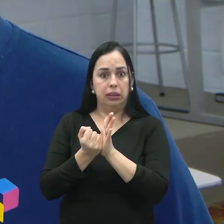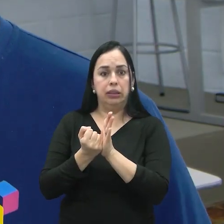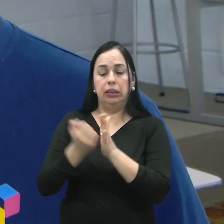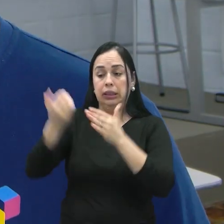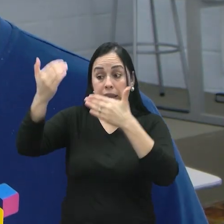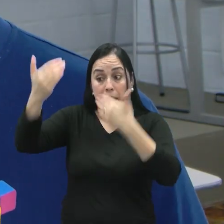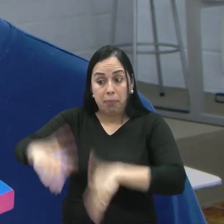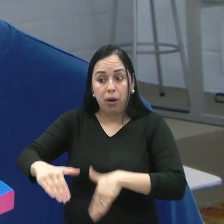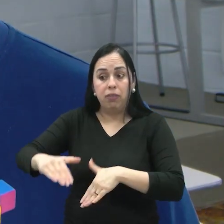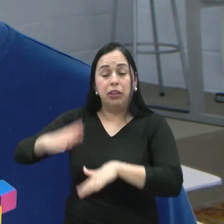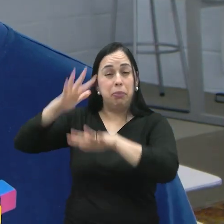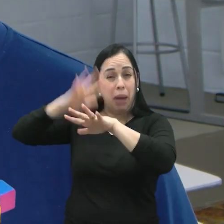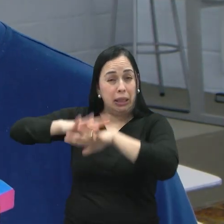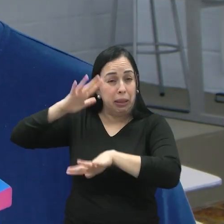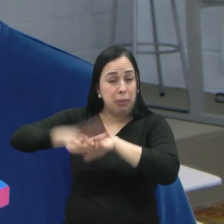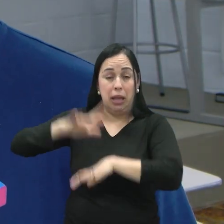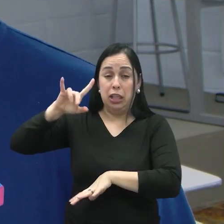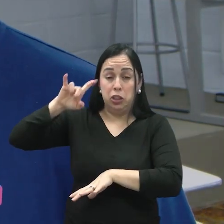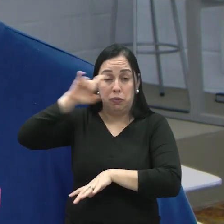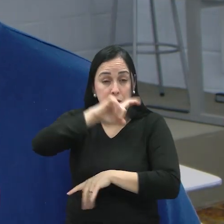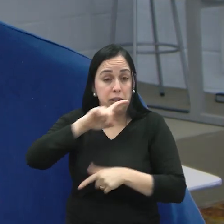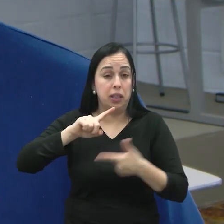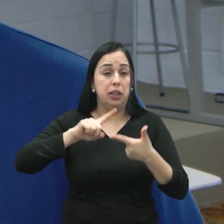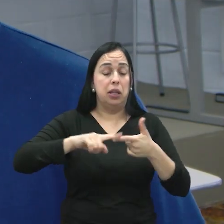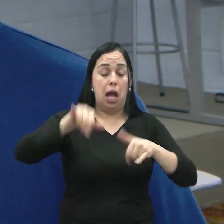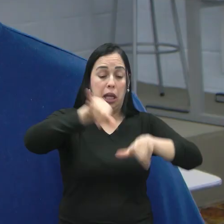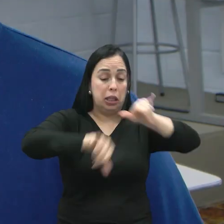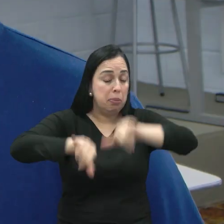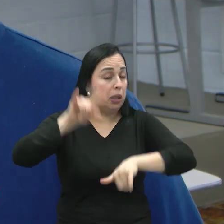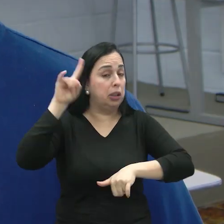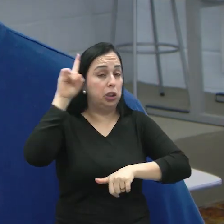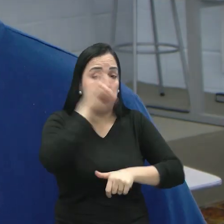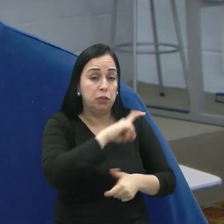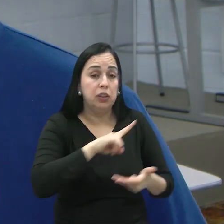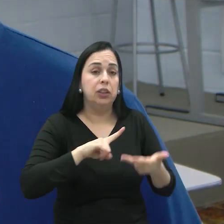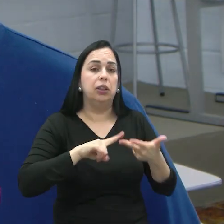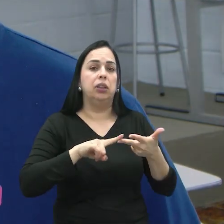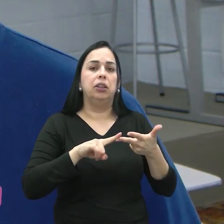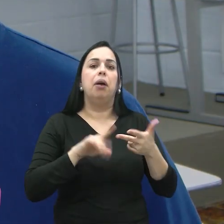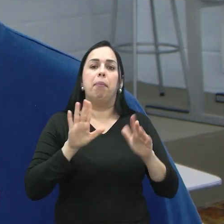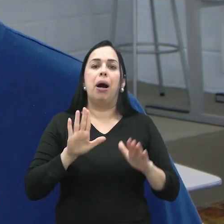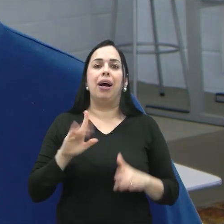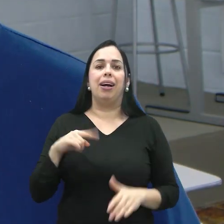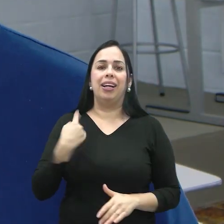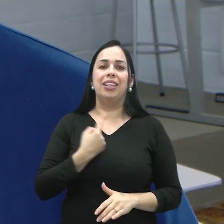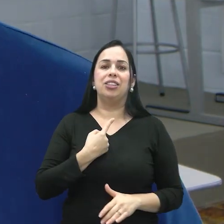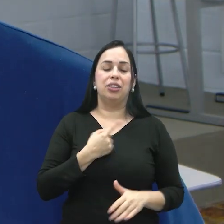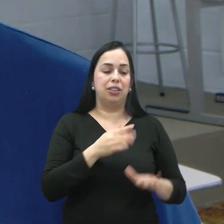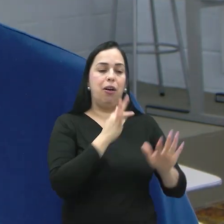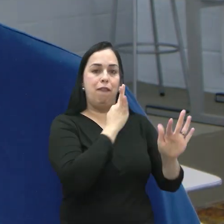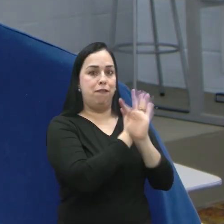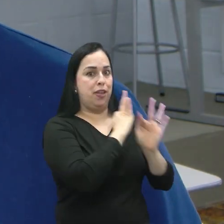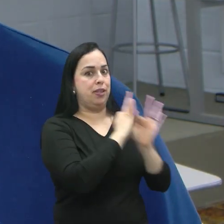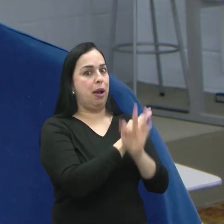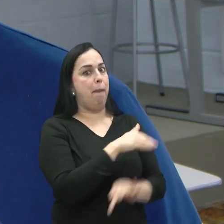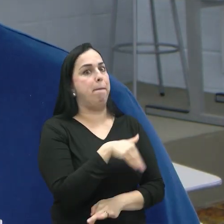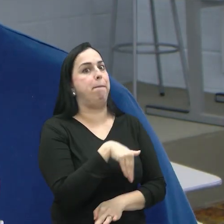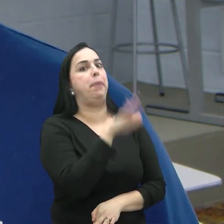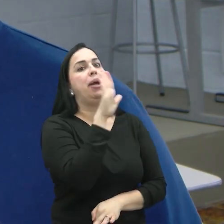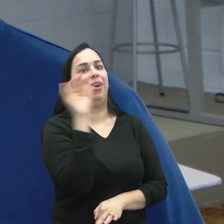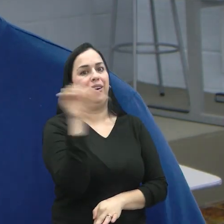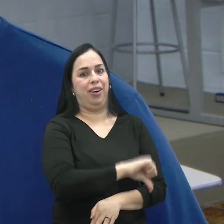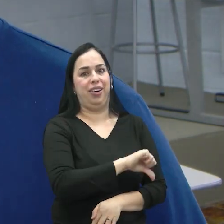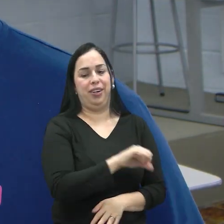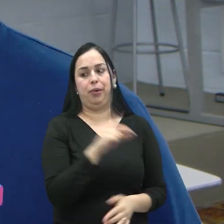como marca registrada pegar pesado nas exatas. Então a matemática dá trabalho, a química dá trabalho, mas a gente diria que